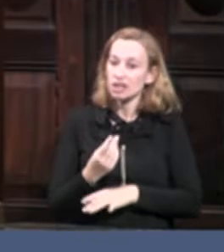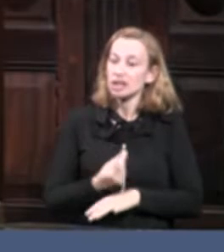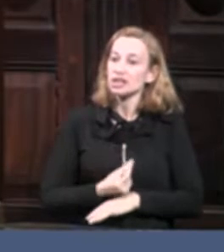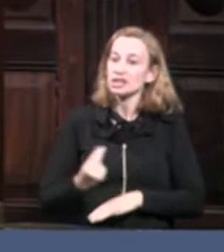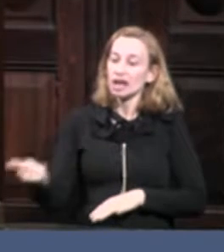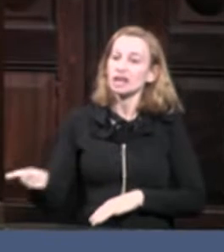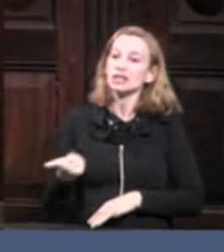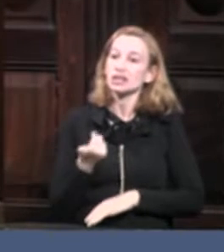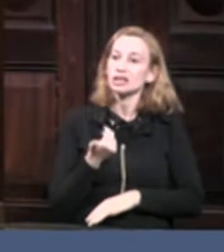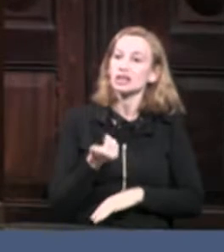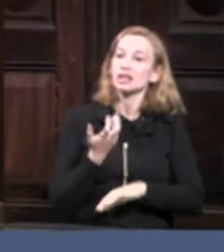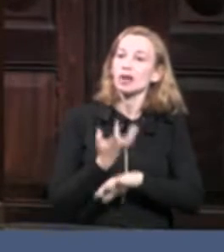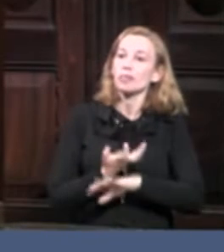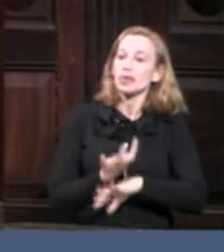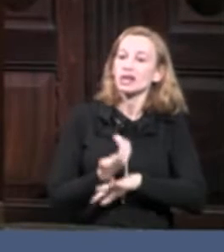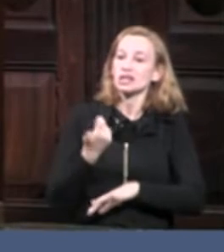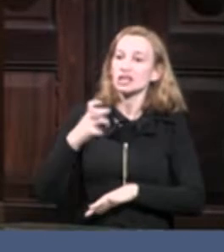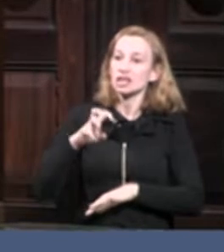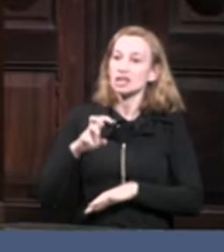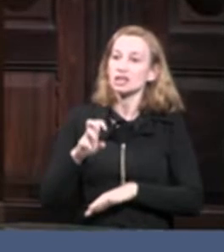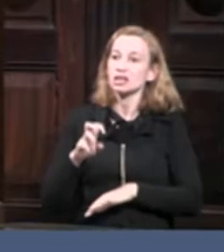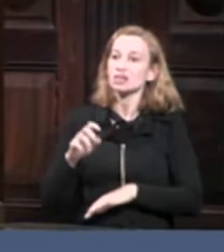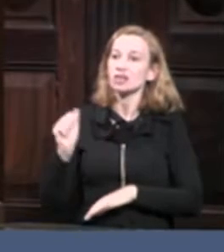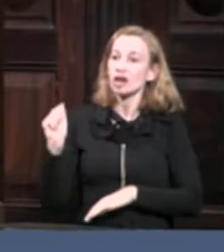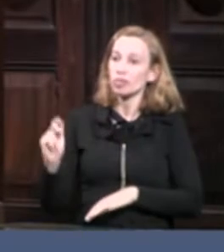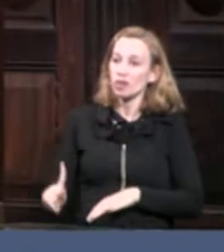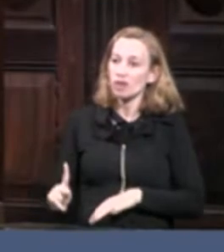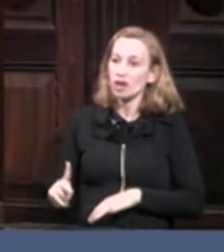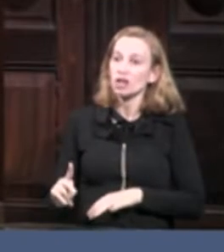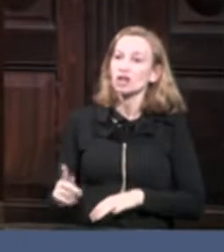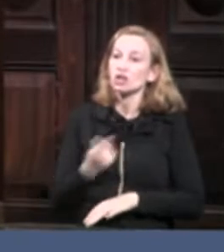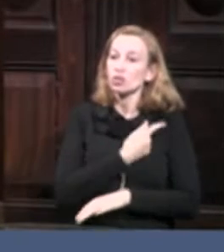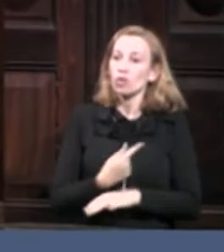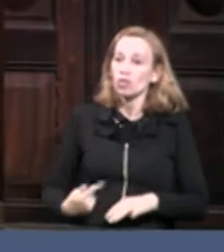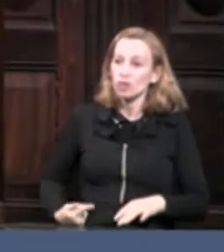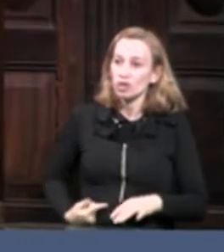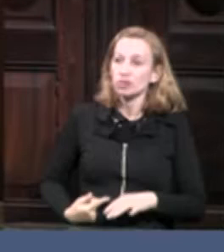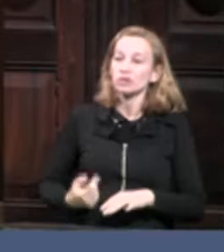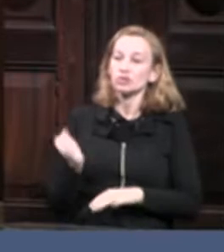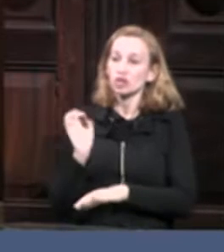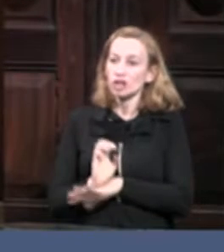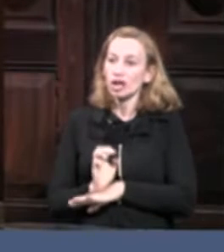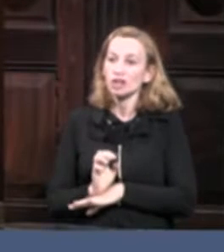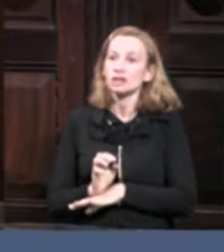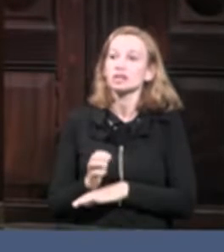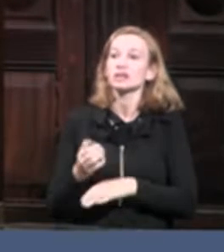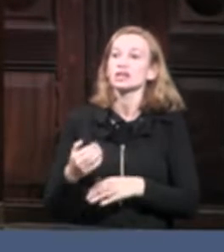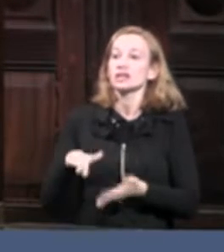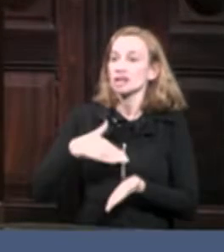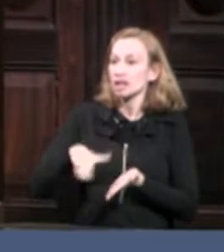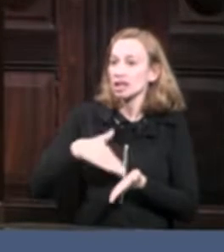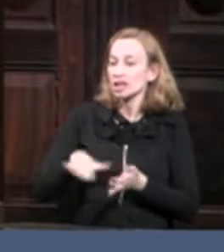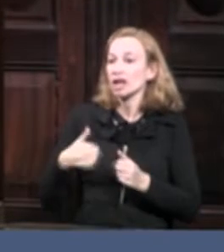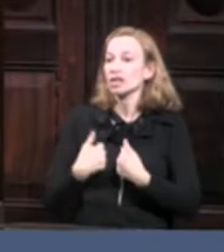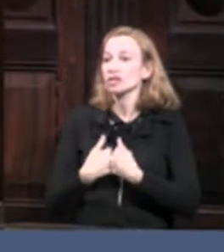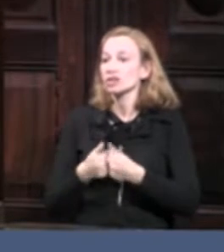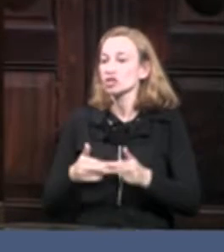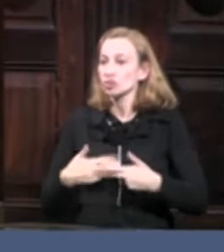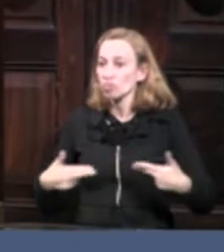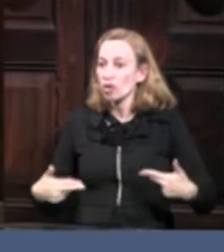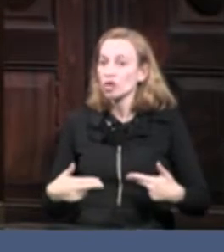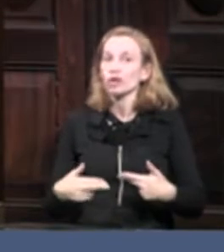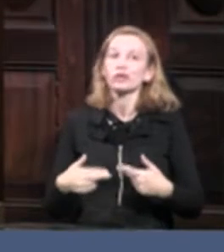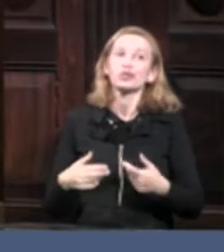foi aprovada. E o governo do Estado e o secretário de Transporte continuam ignorando a nossa